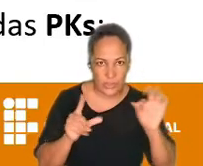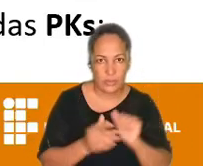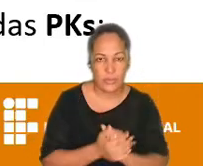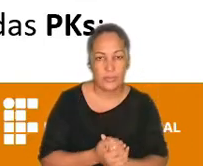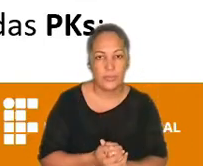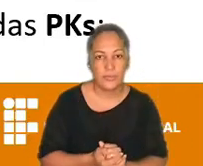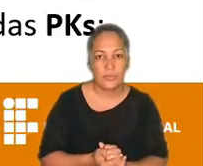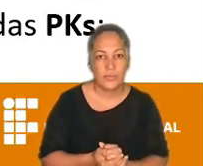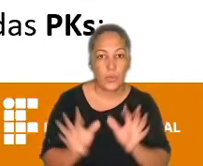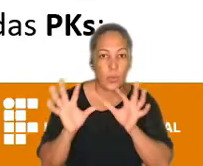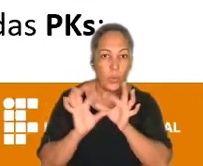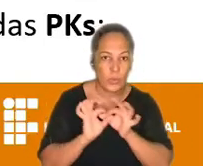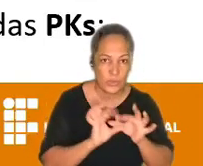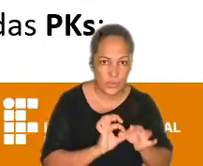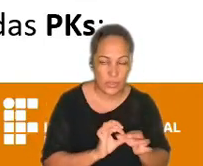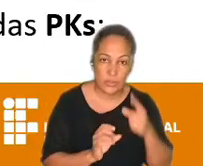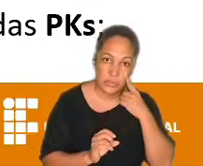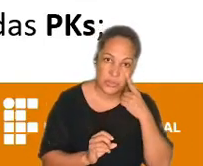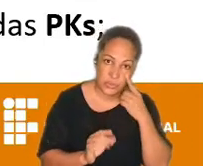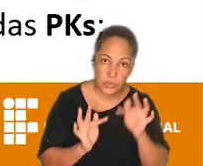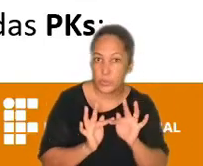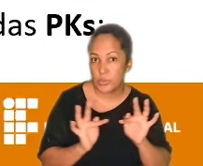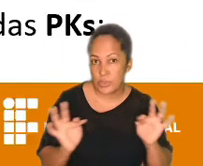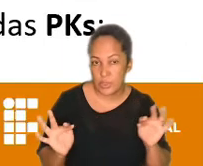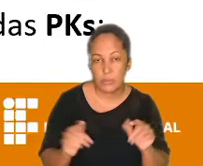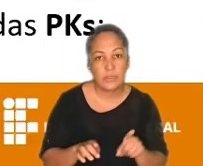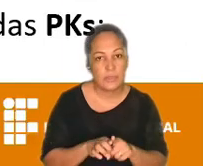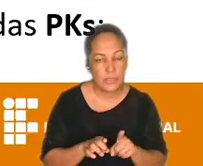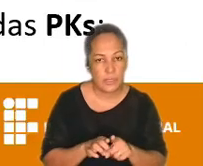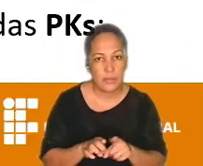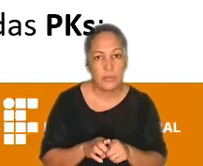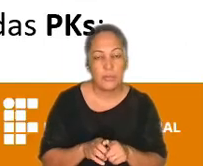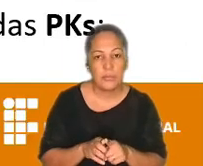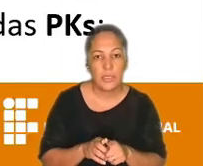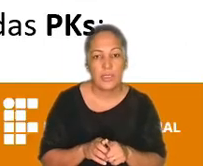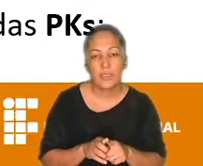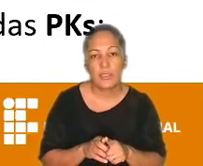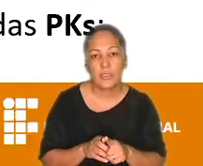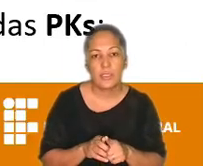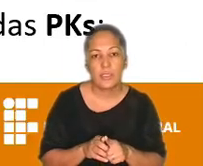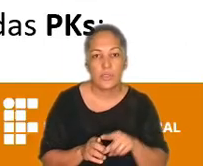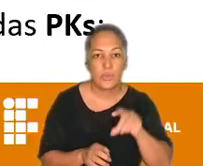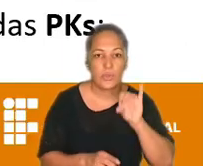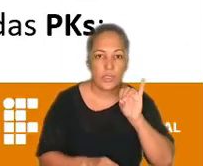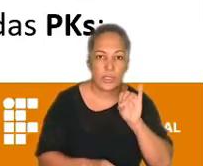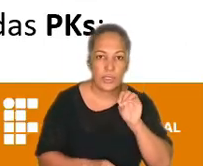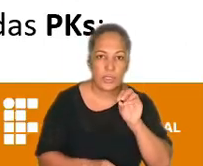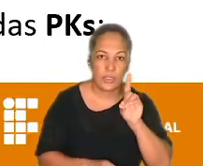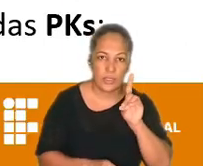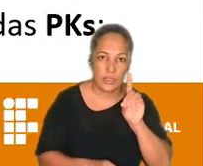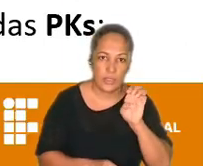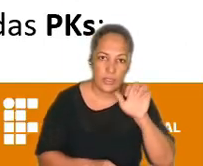vimos o atributo simples, que é todos os outros atributos normais, e o atributo identificador, que é o cara que identifica